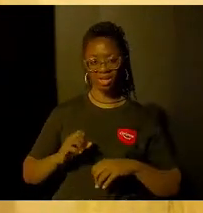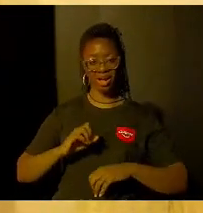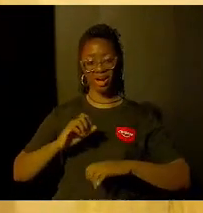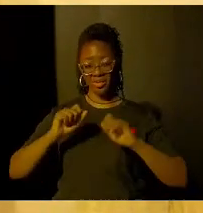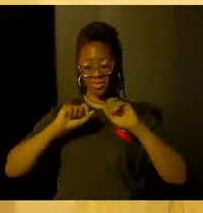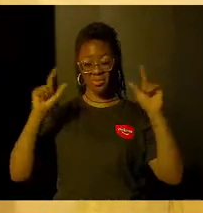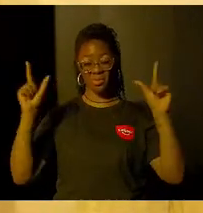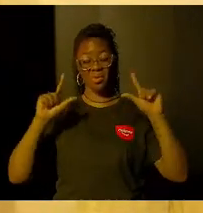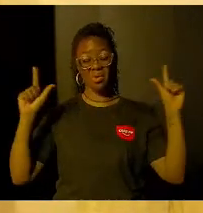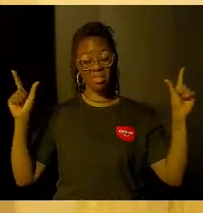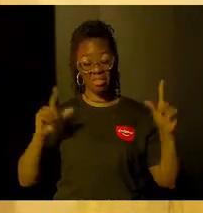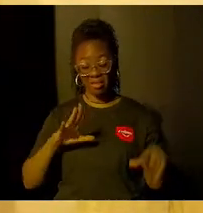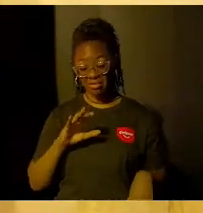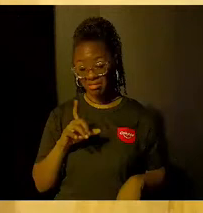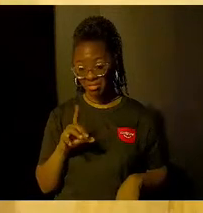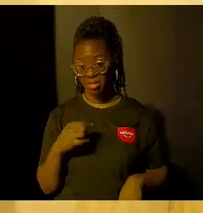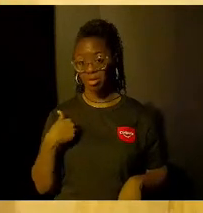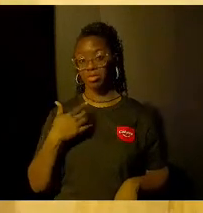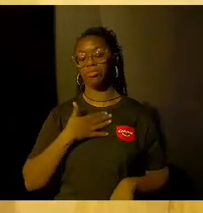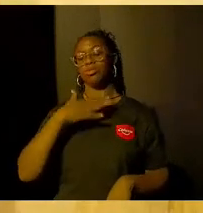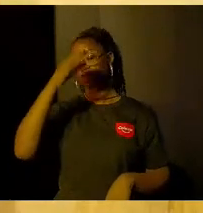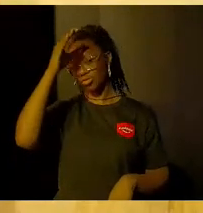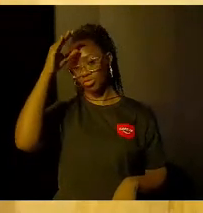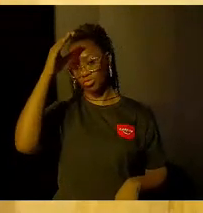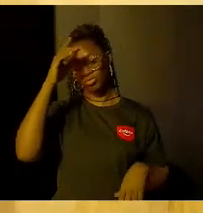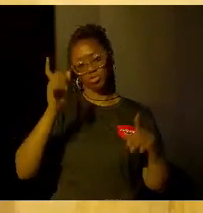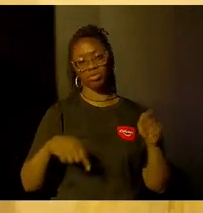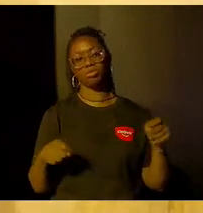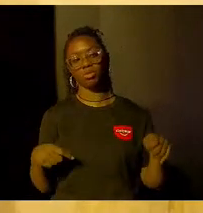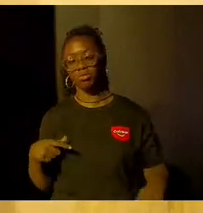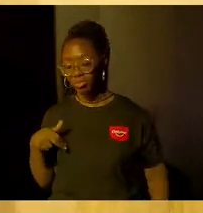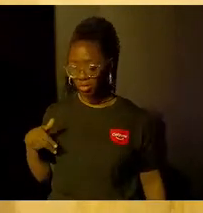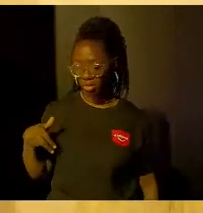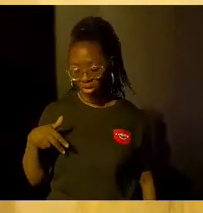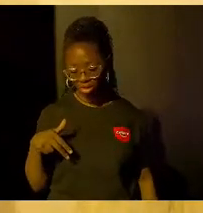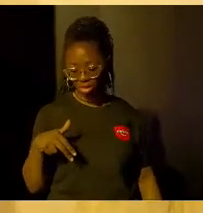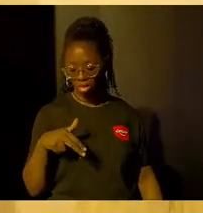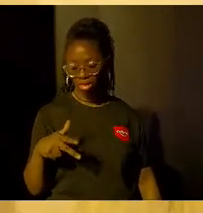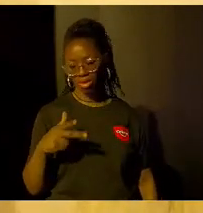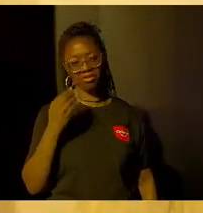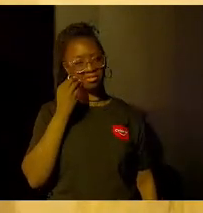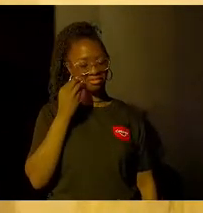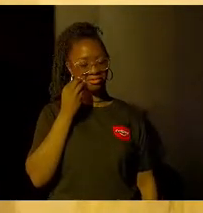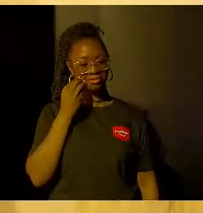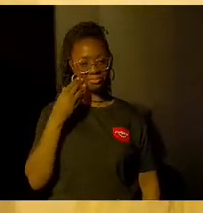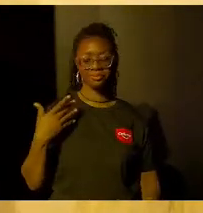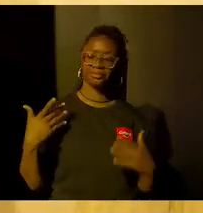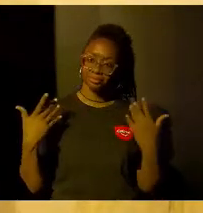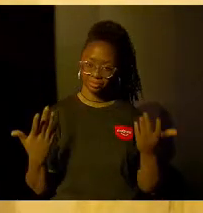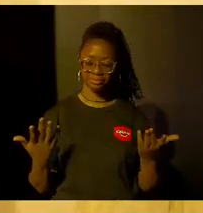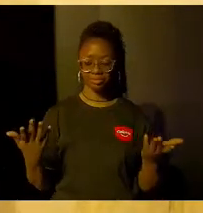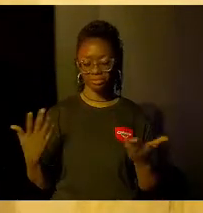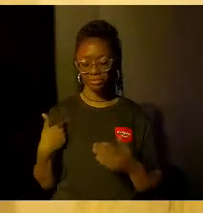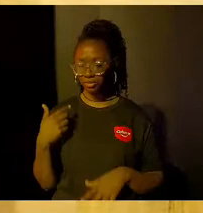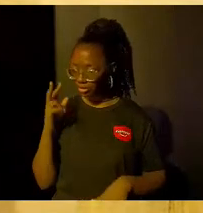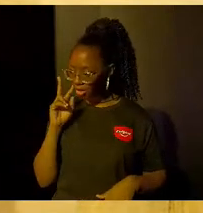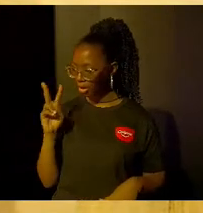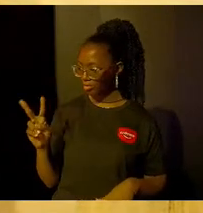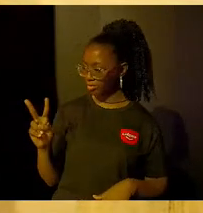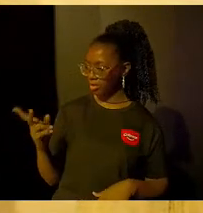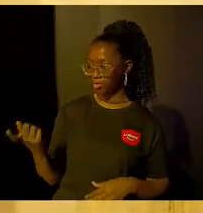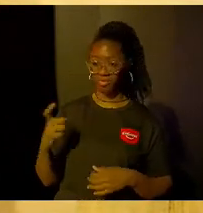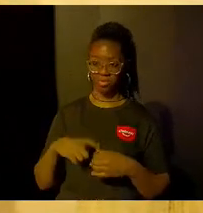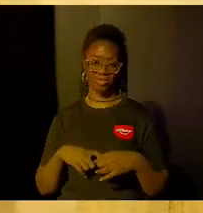hora morta do dia é que meu tio se dava o direito de escapar da sua toca vi a cena algumas vezes quando voltava da noite